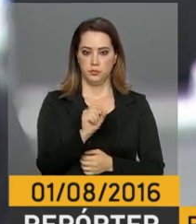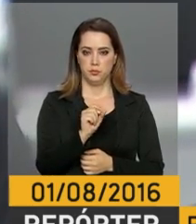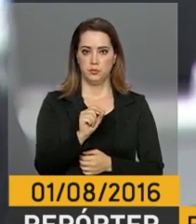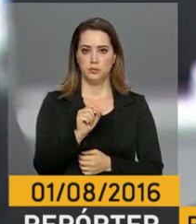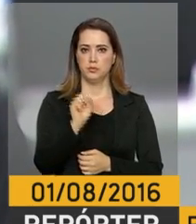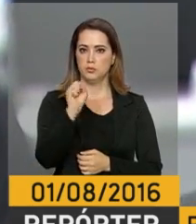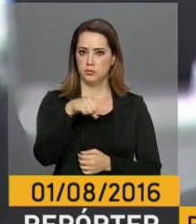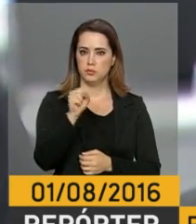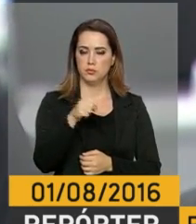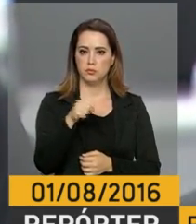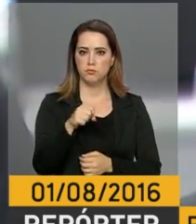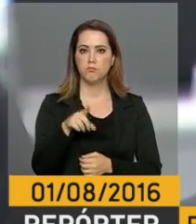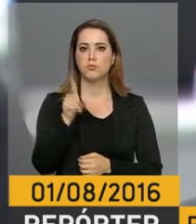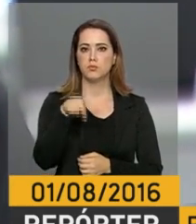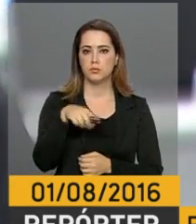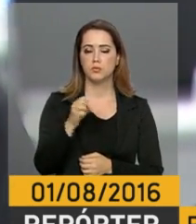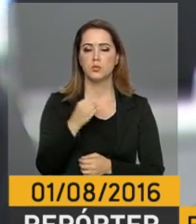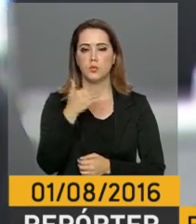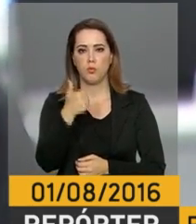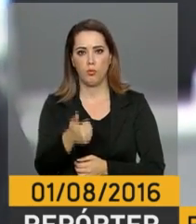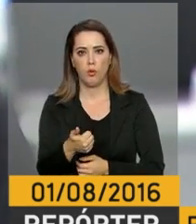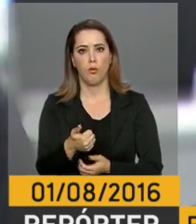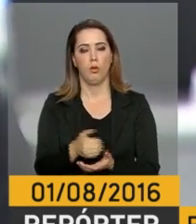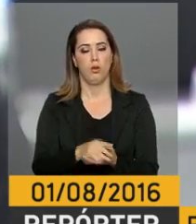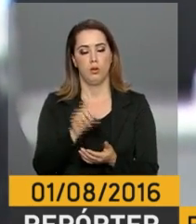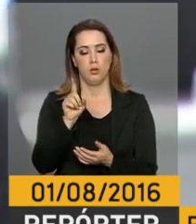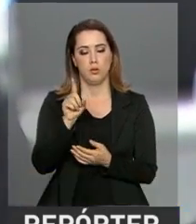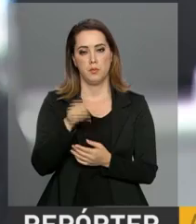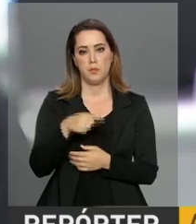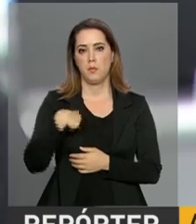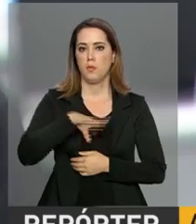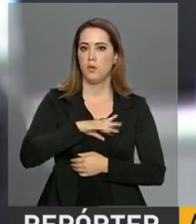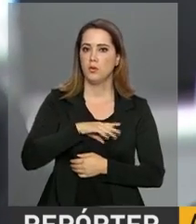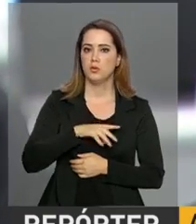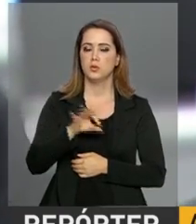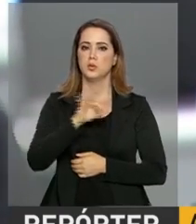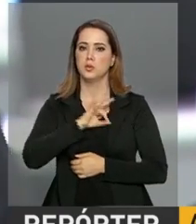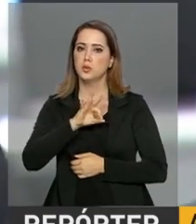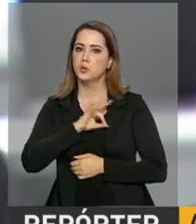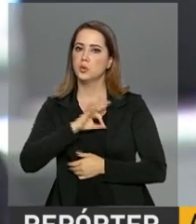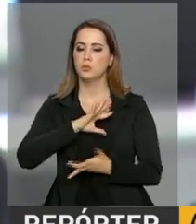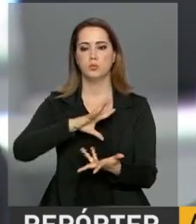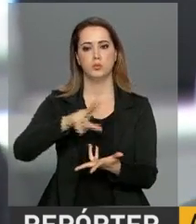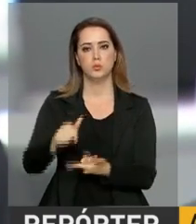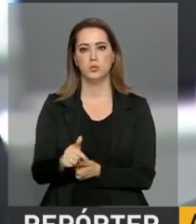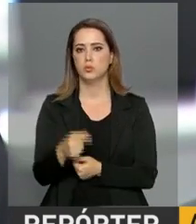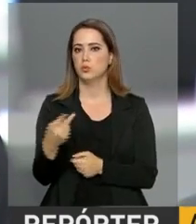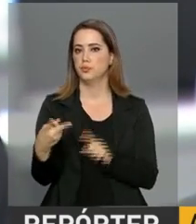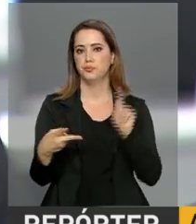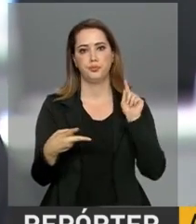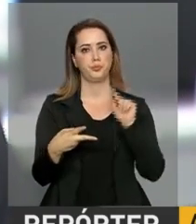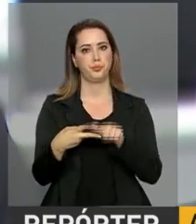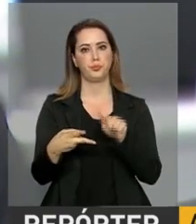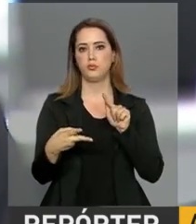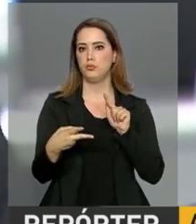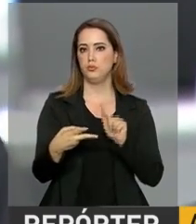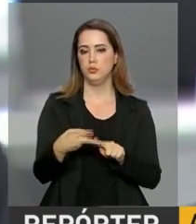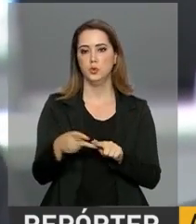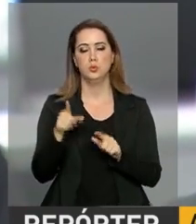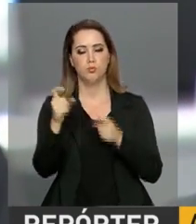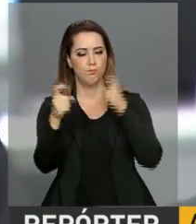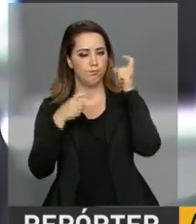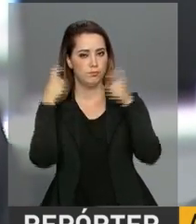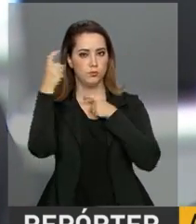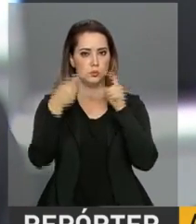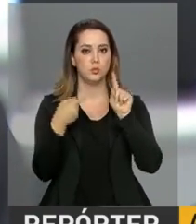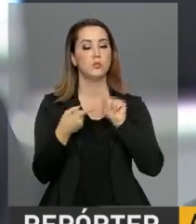em relação à Polícia Internacional, às agências internacionais, são dois pontos de preocupação.